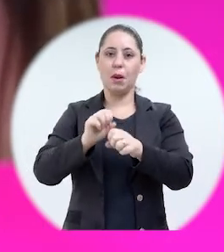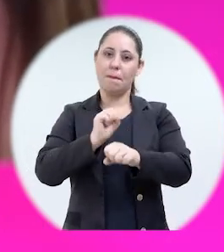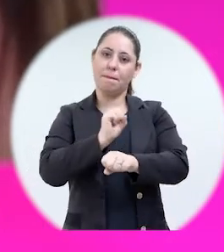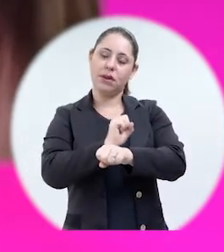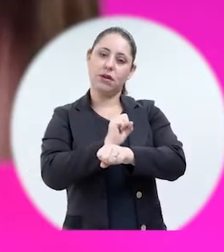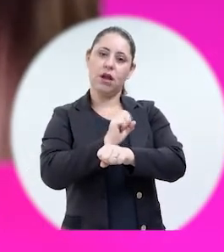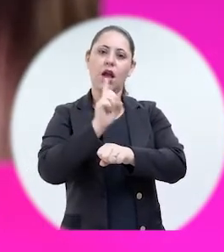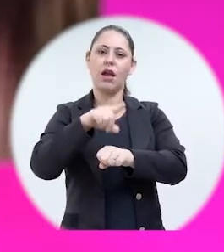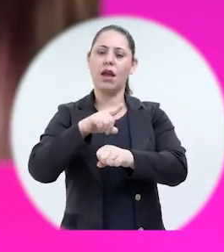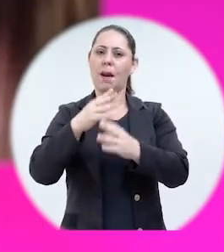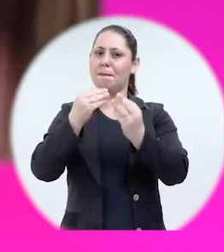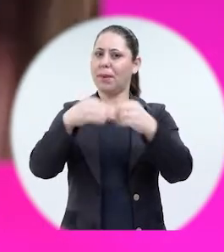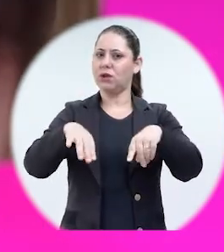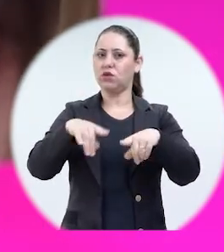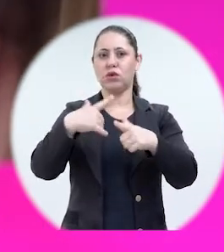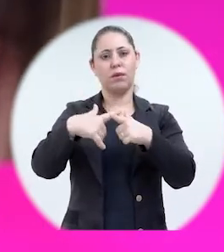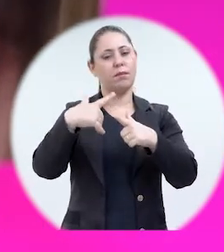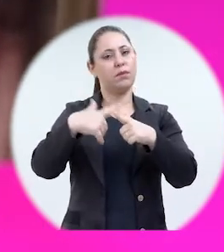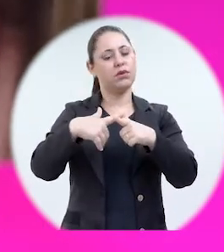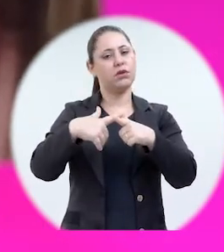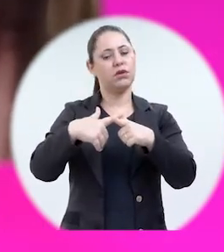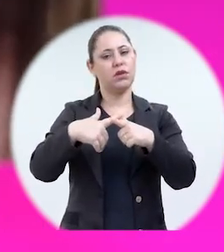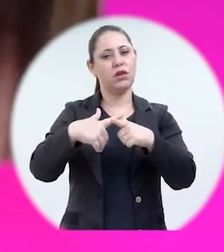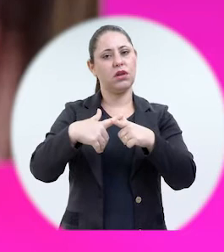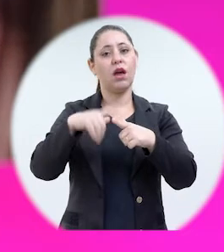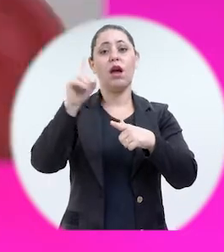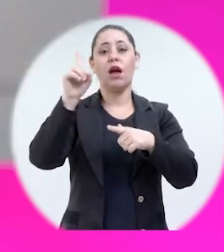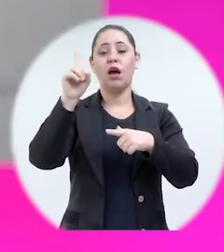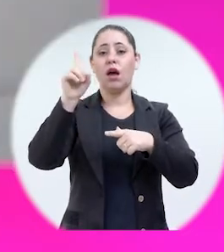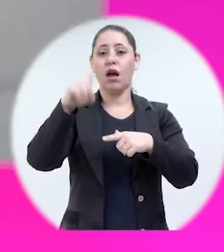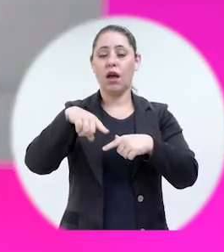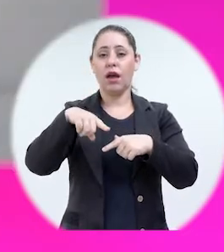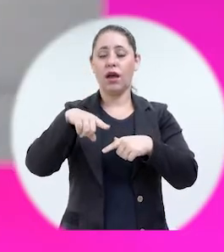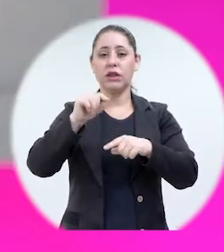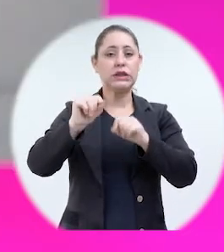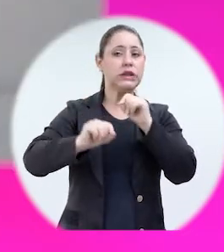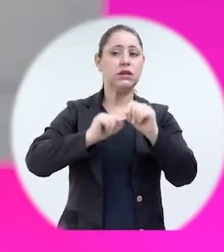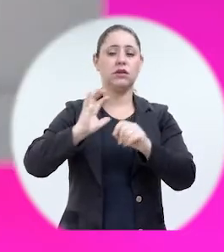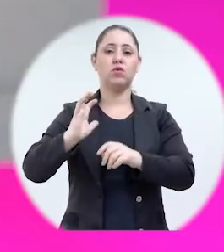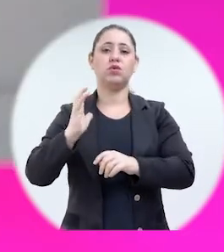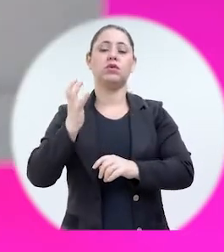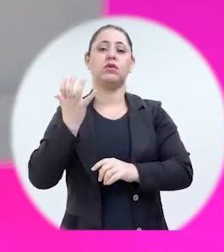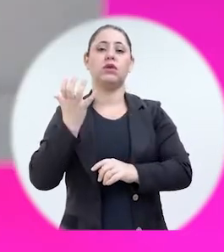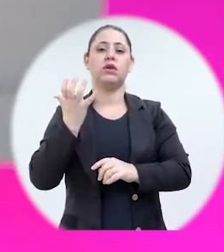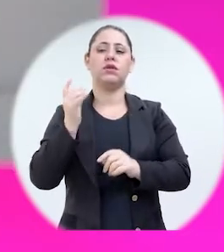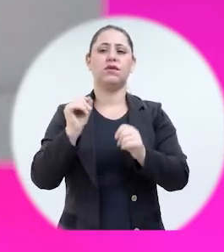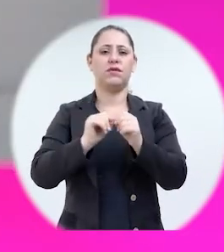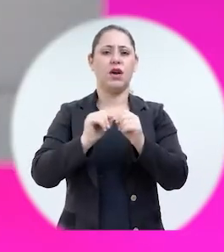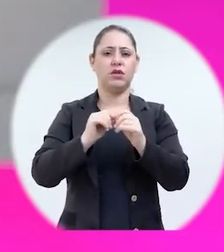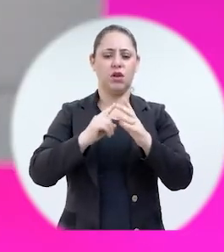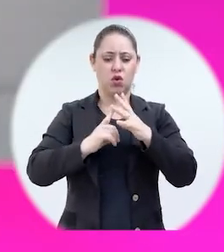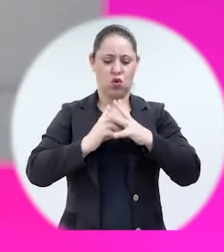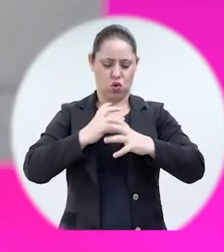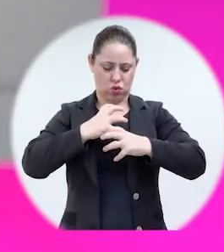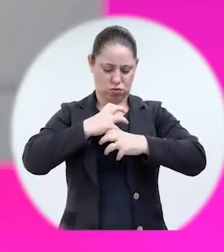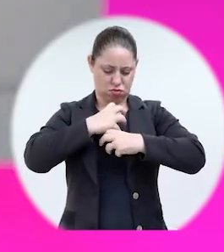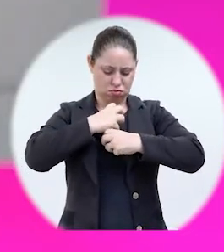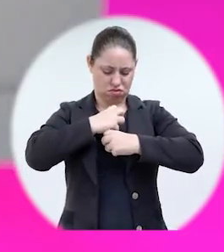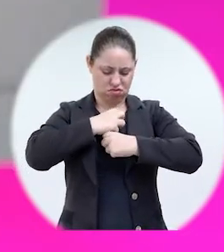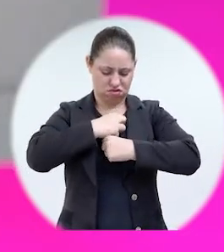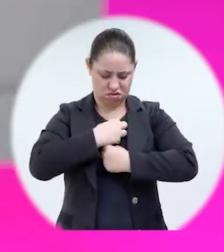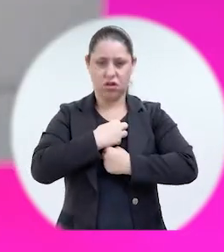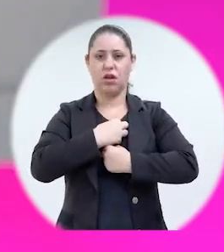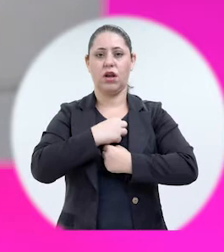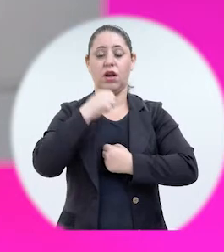de fazer. E isso é muito prejudicial, porque acaba que gera uma depressão